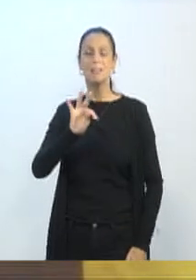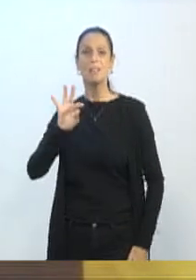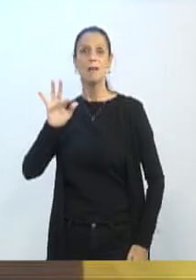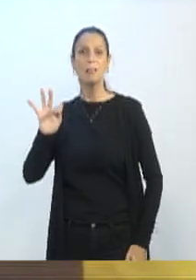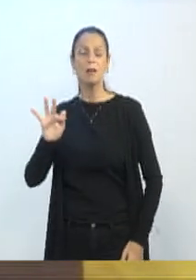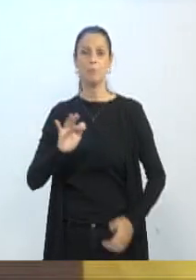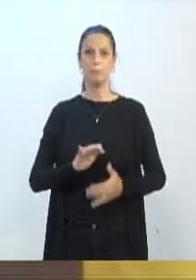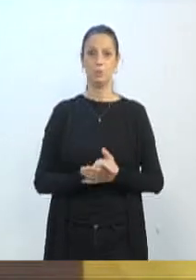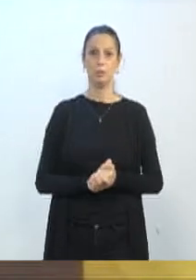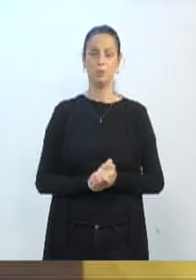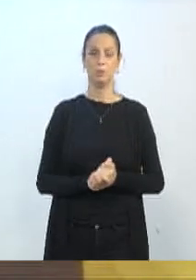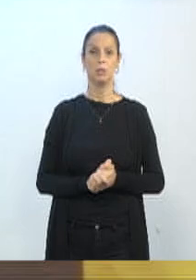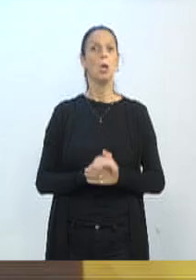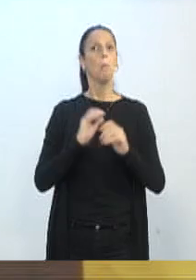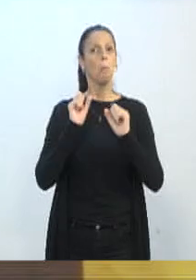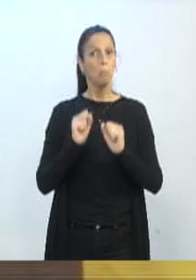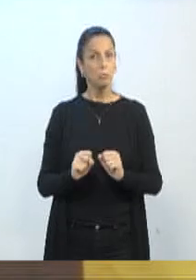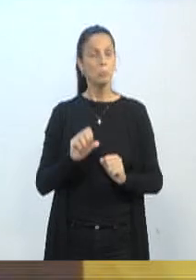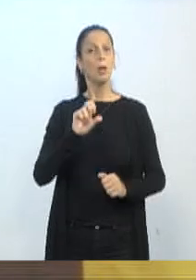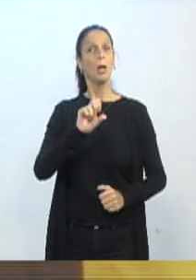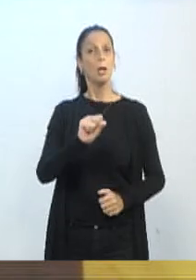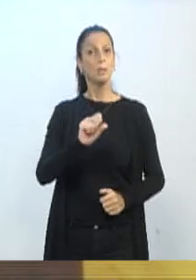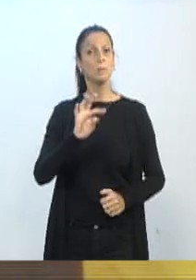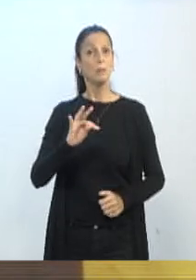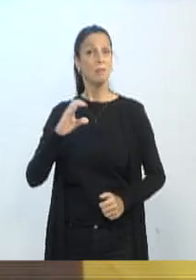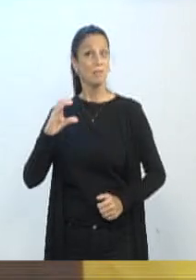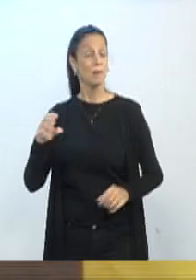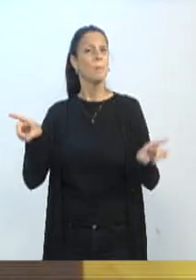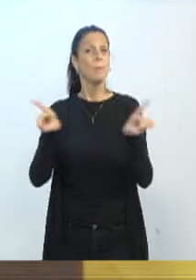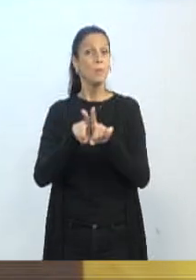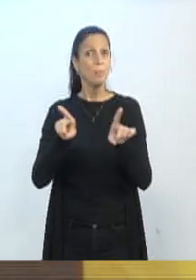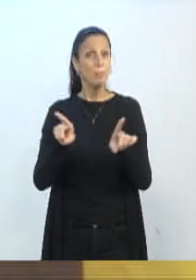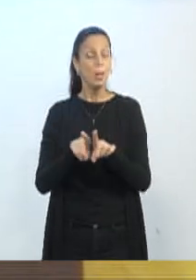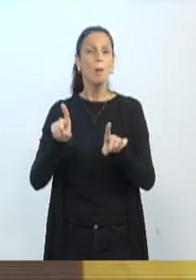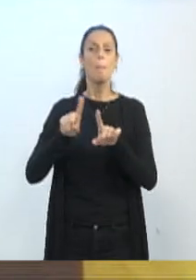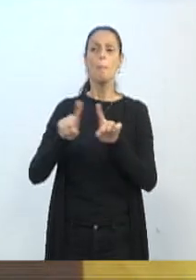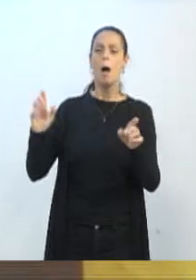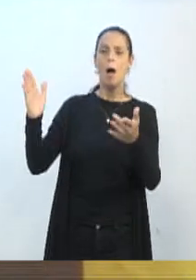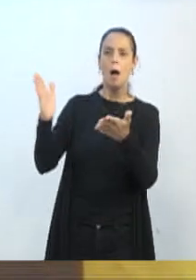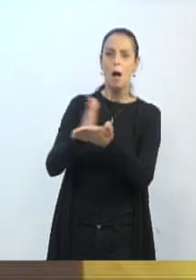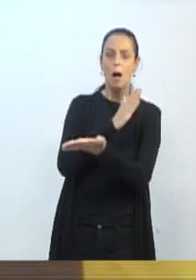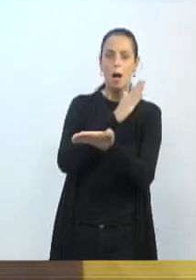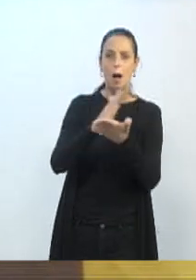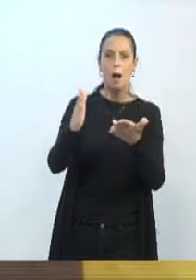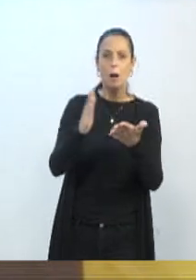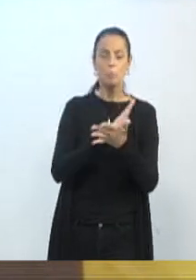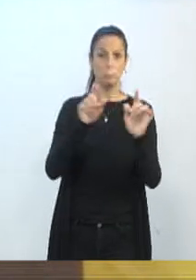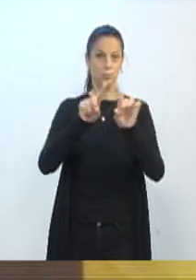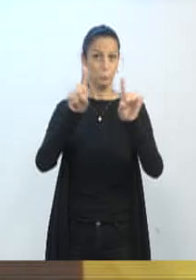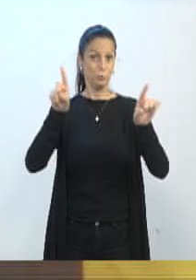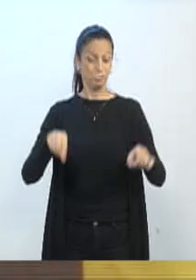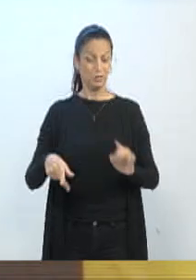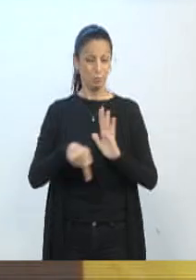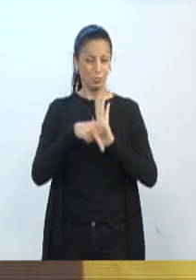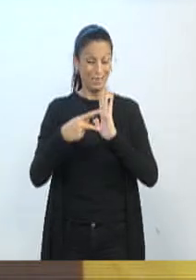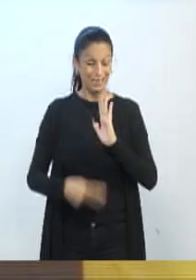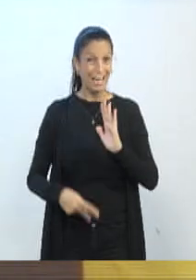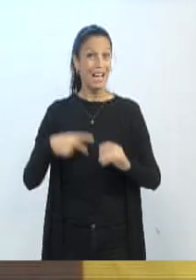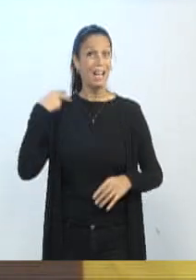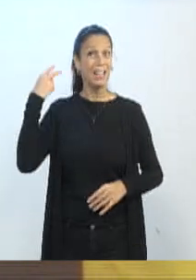um parecer favorável Tribunal de Contas favorável e algumas e alguns funcionários desta casa